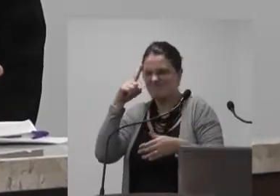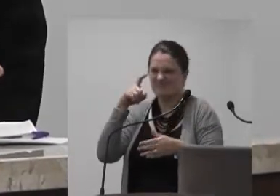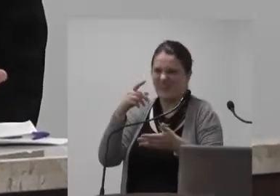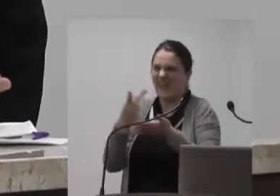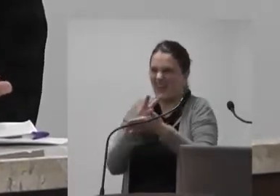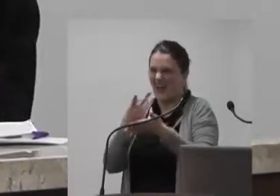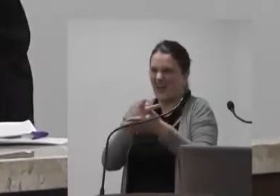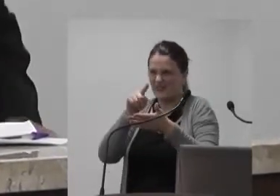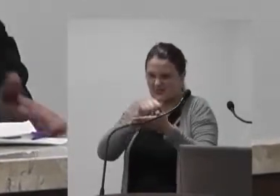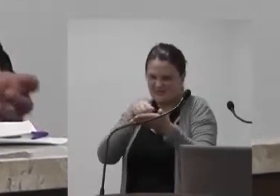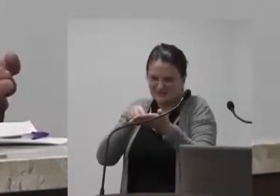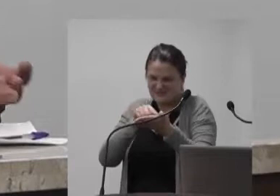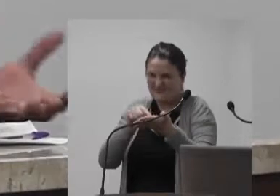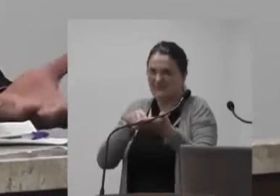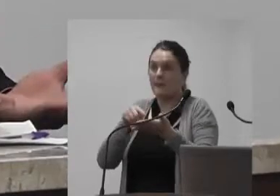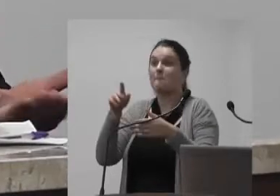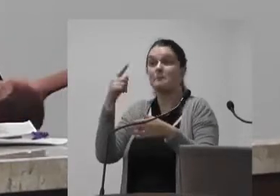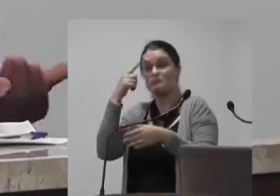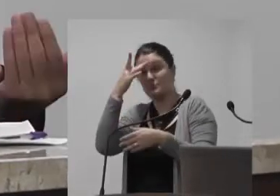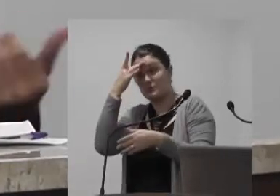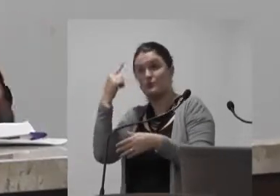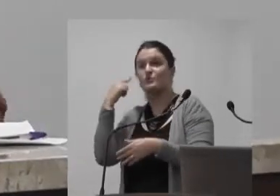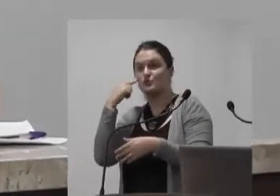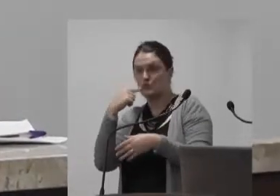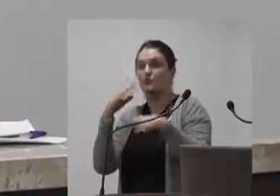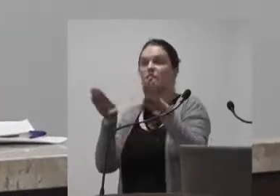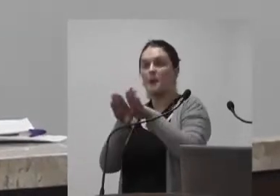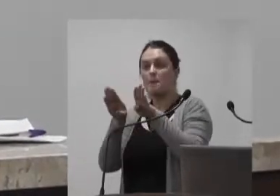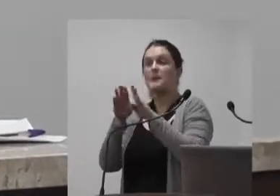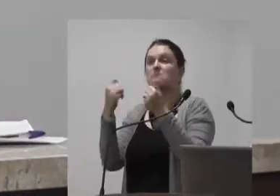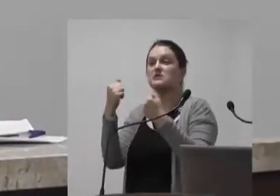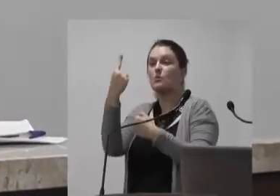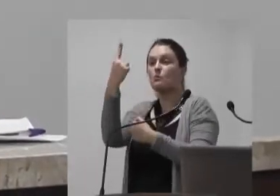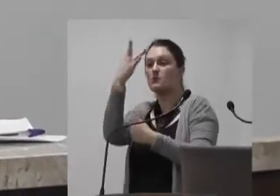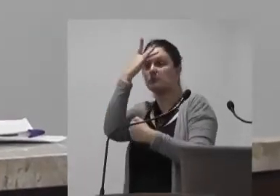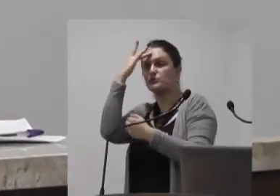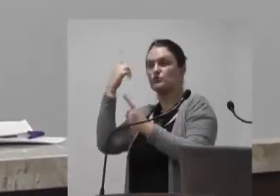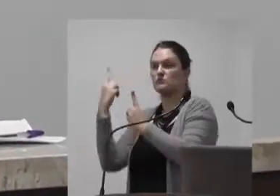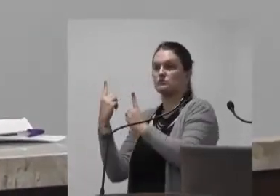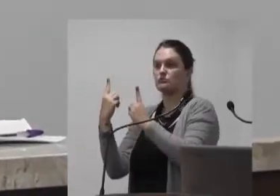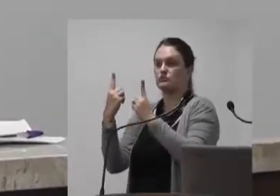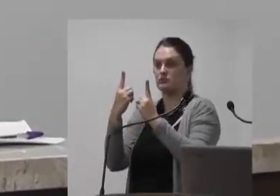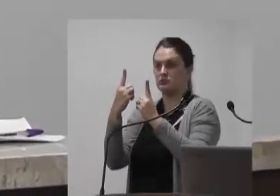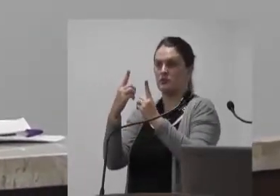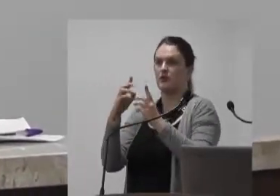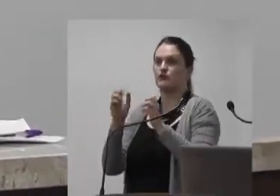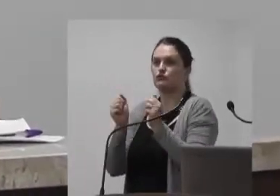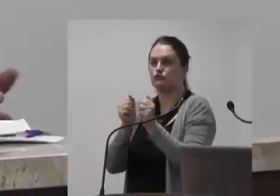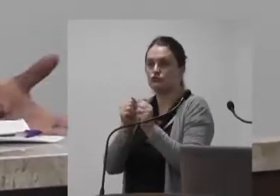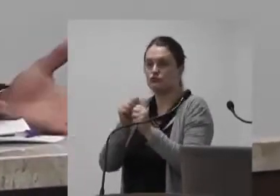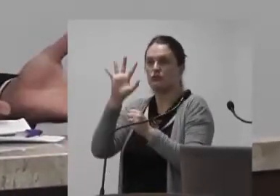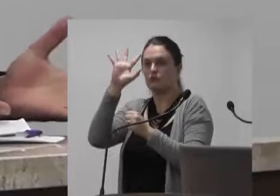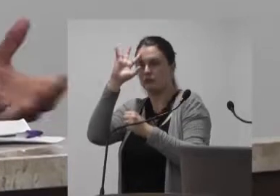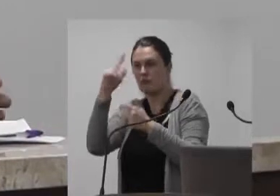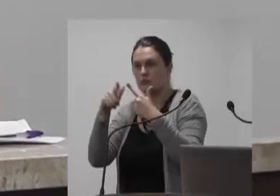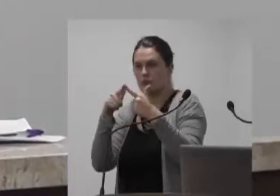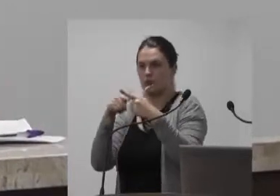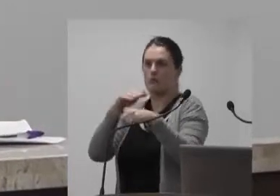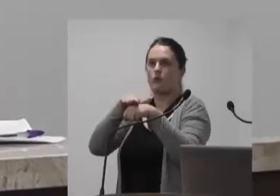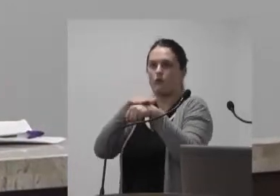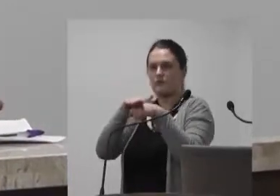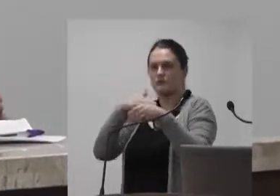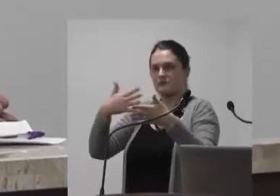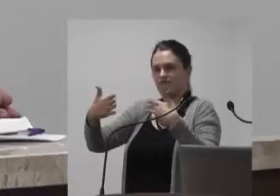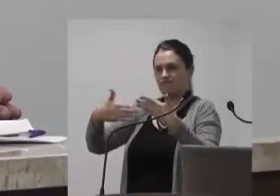erram e têm prejuízos, na verdade, com determinadas situações de